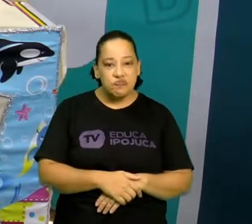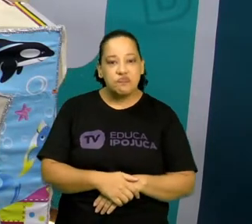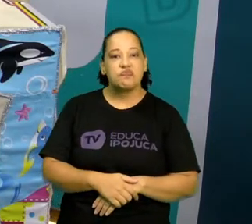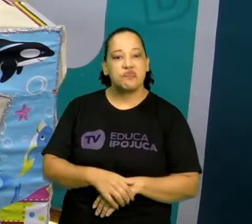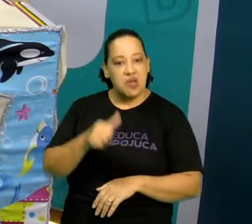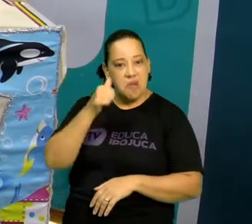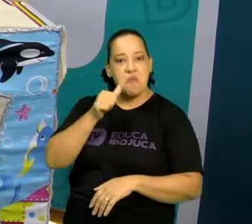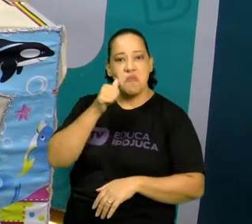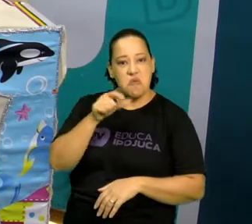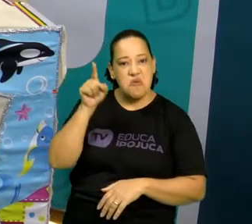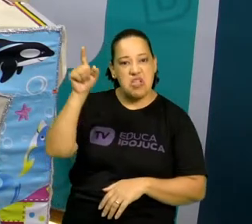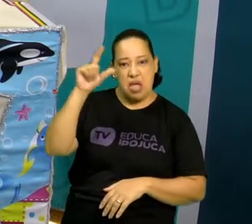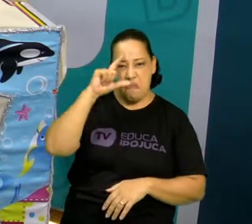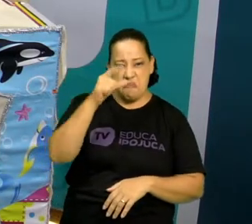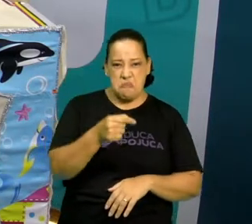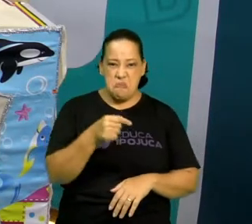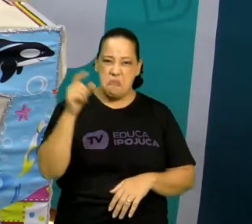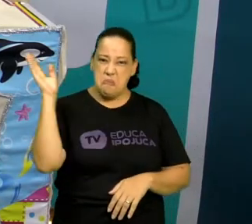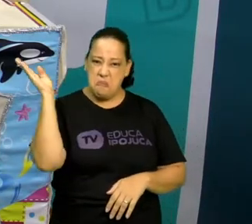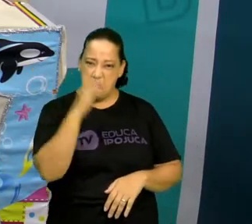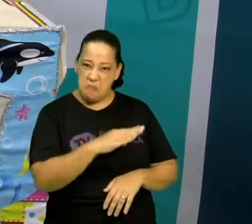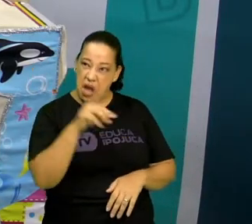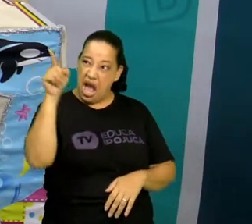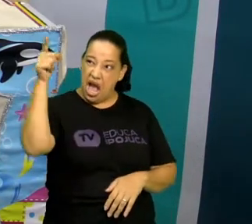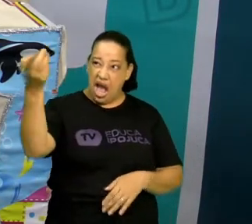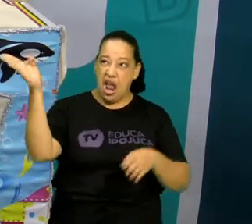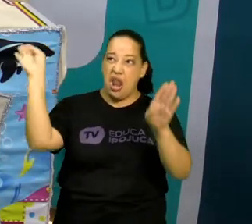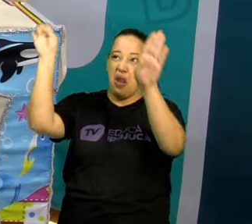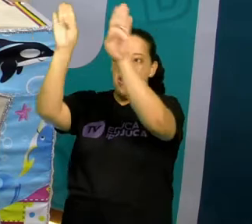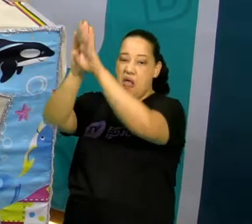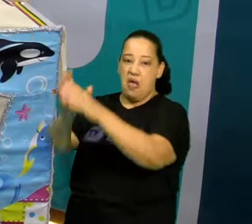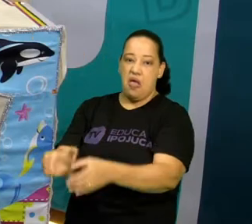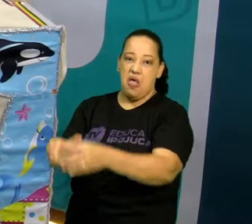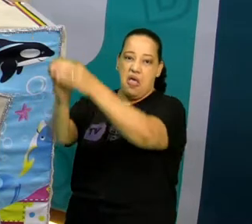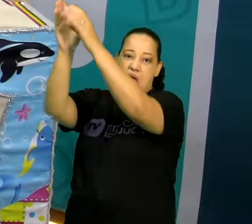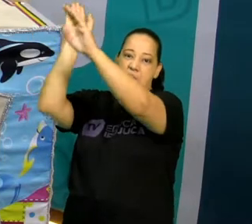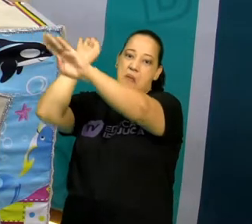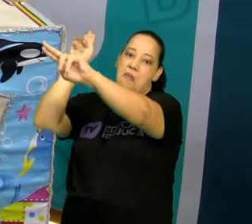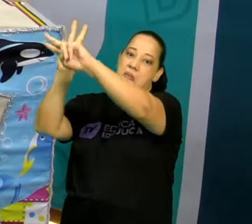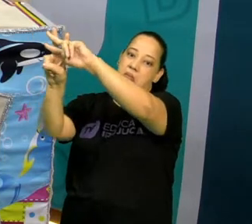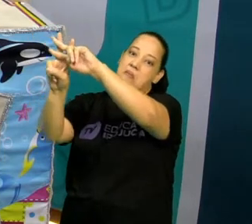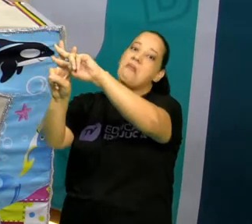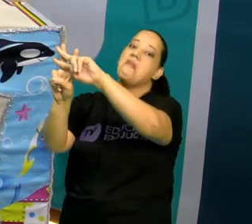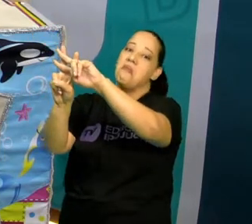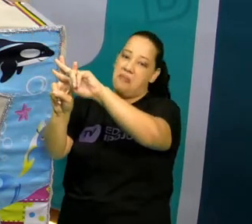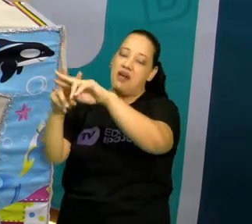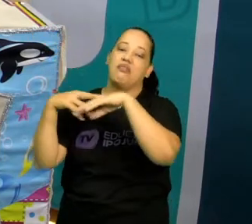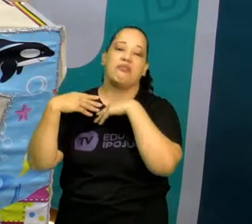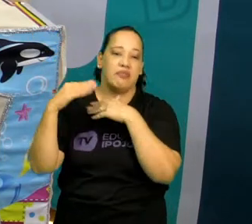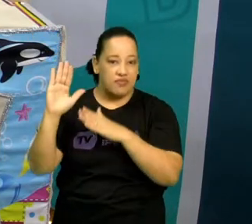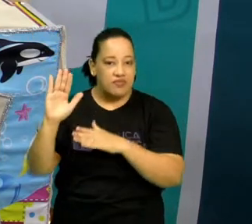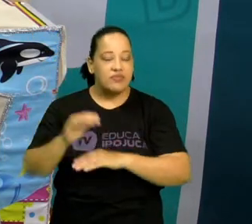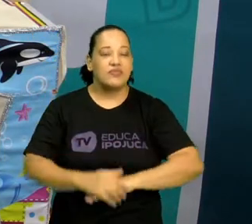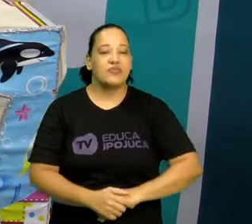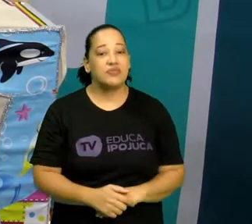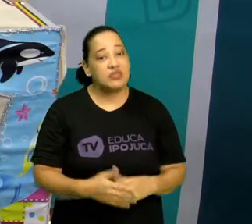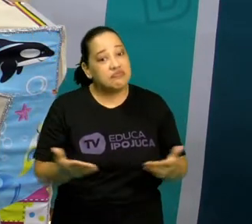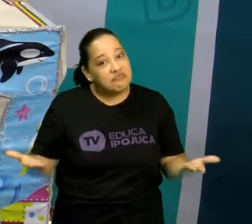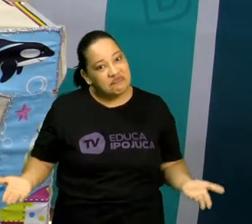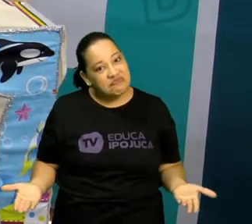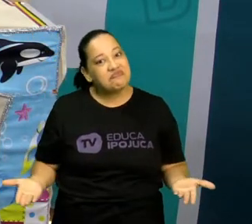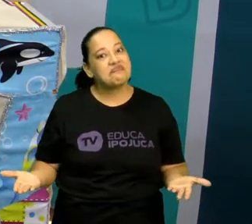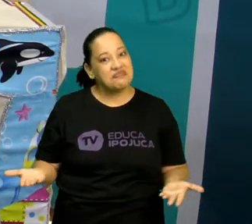ficou lá presa nessa torre. Ela ficou lá presa na torre. Não é isso? Exatamente. Isso mesmo, tá vendo,